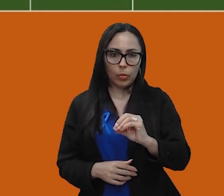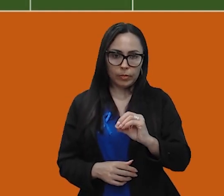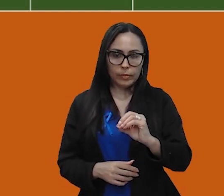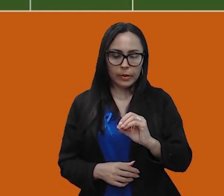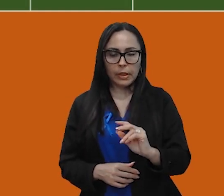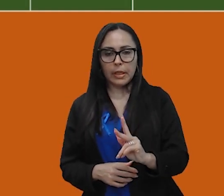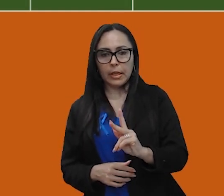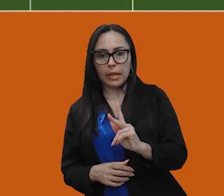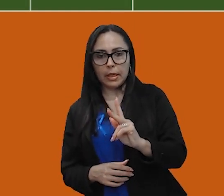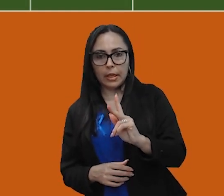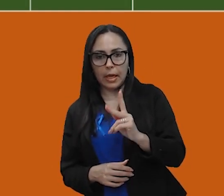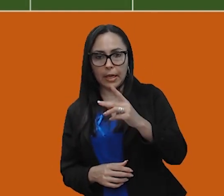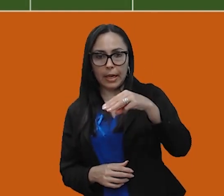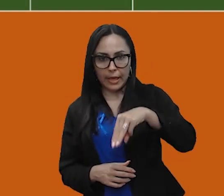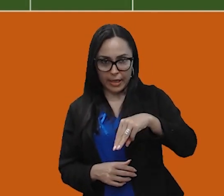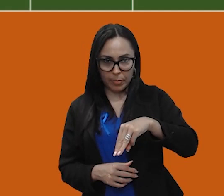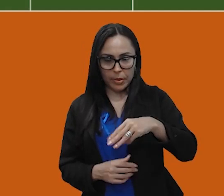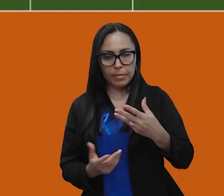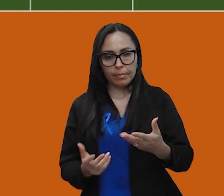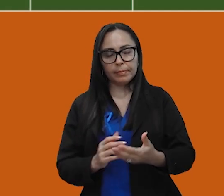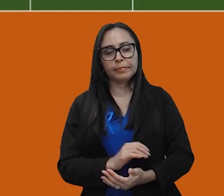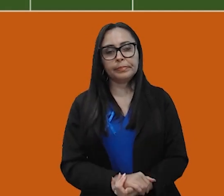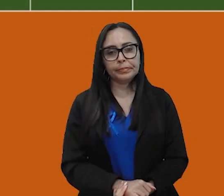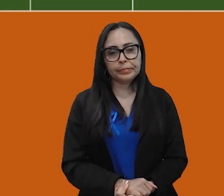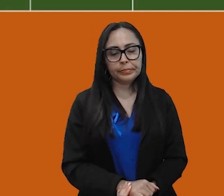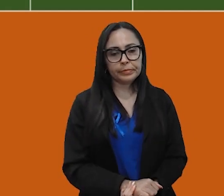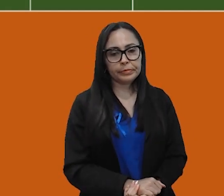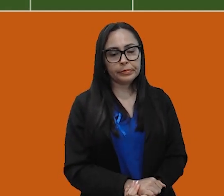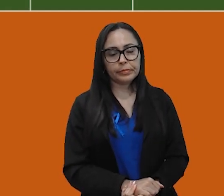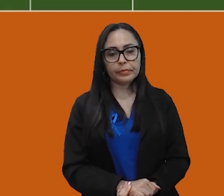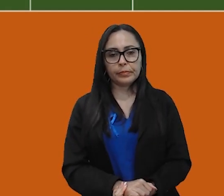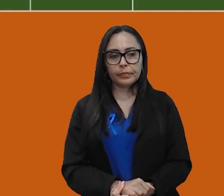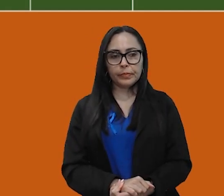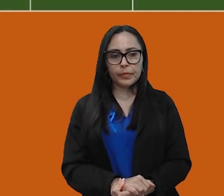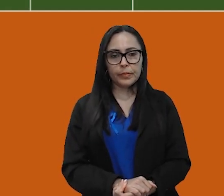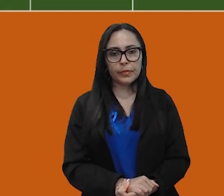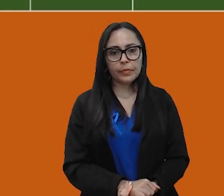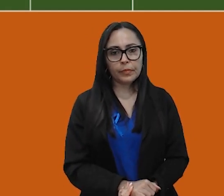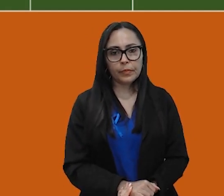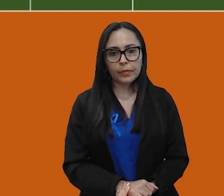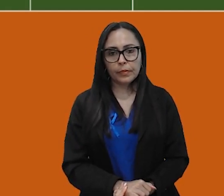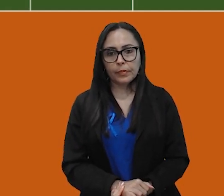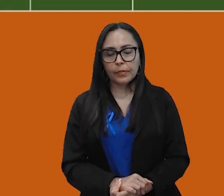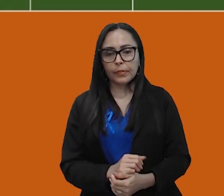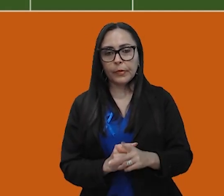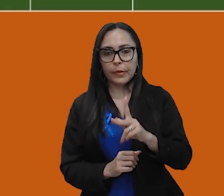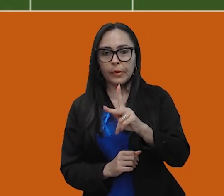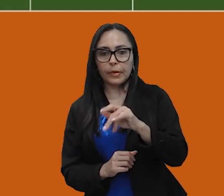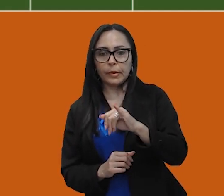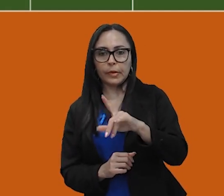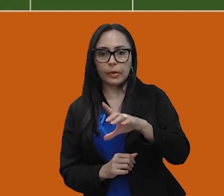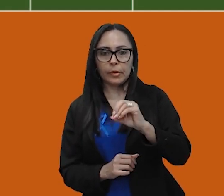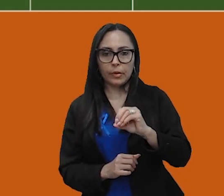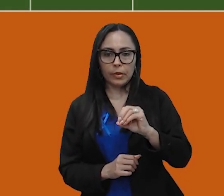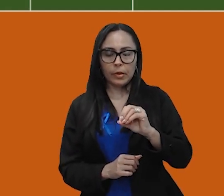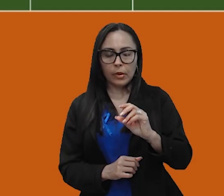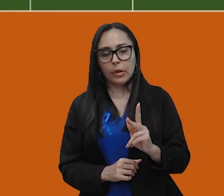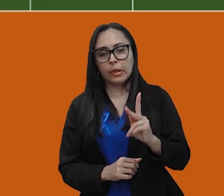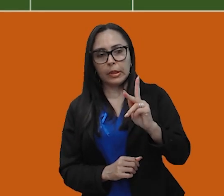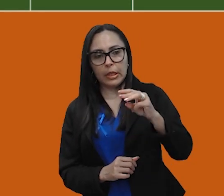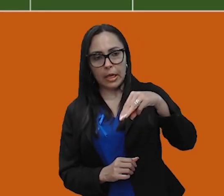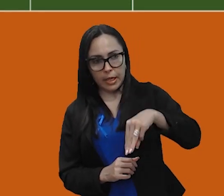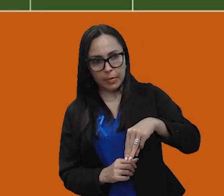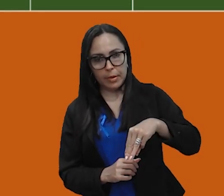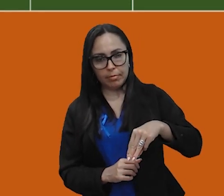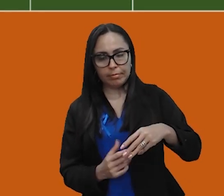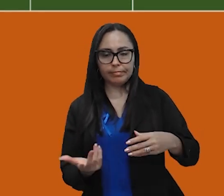que eu vou escrever aqui o HM, o hectômetro, e o quilômetro, que eu vou chamar aqui de